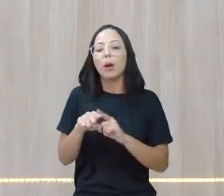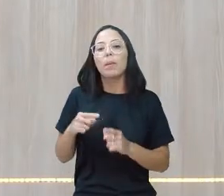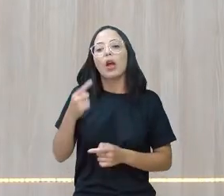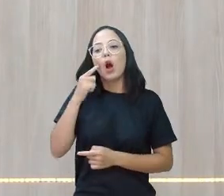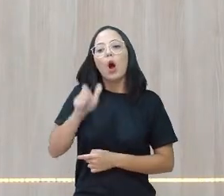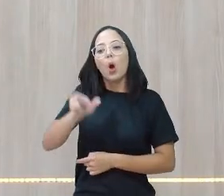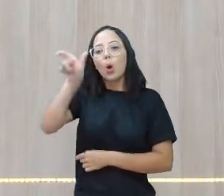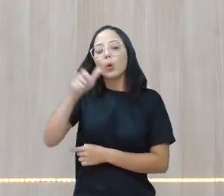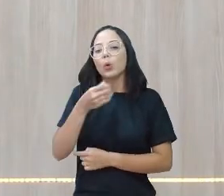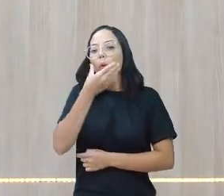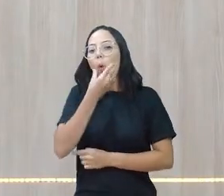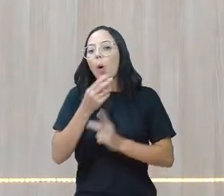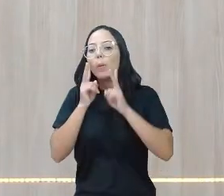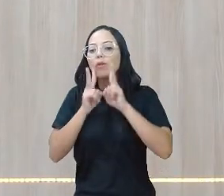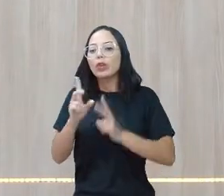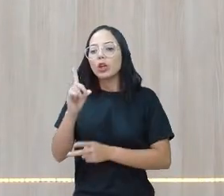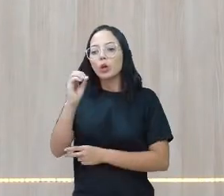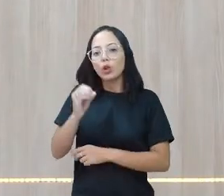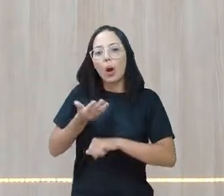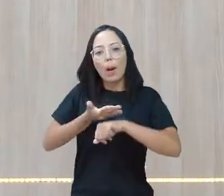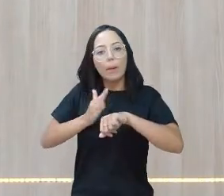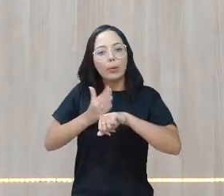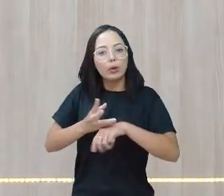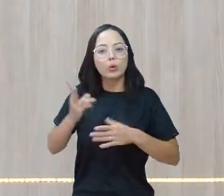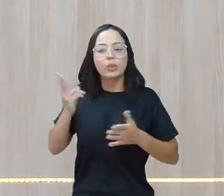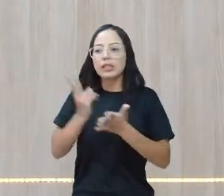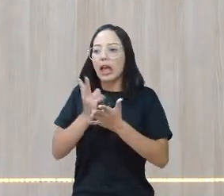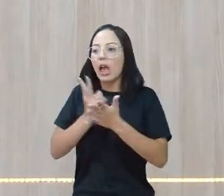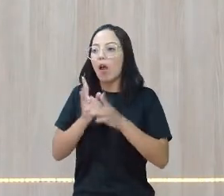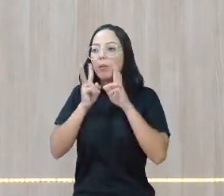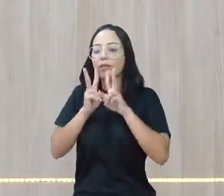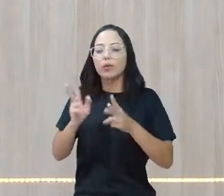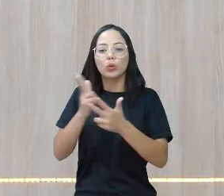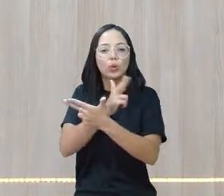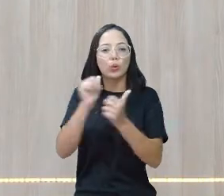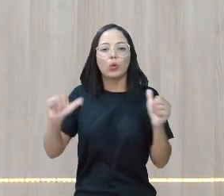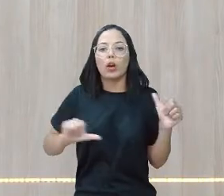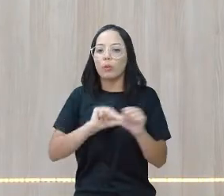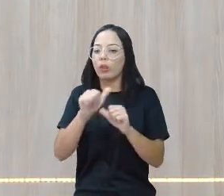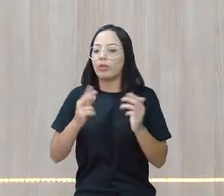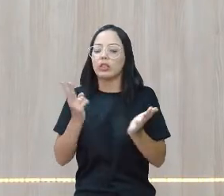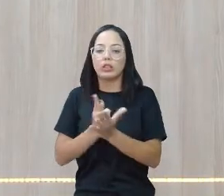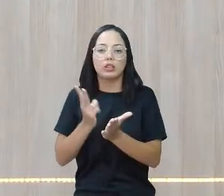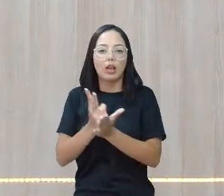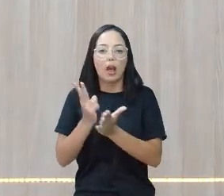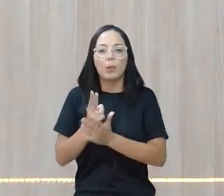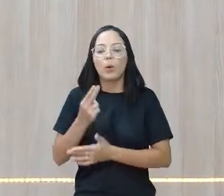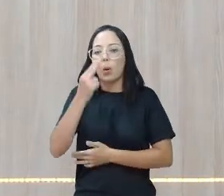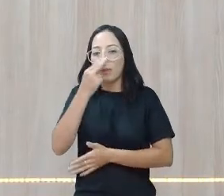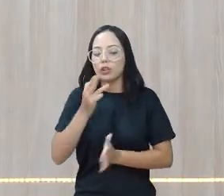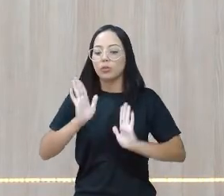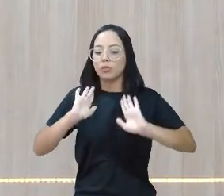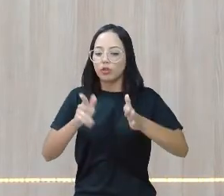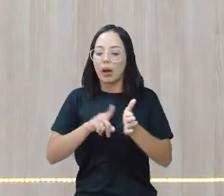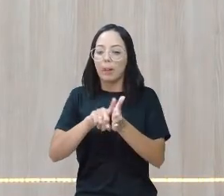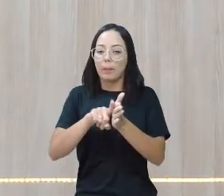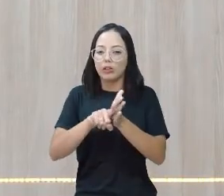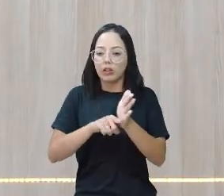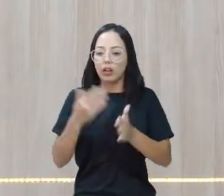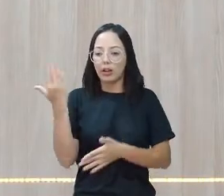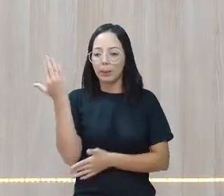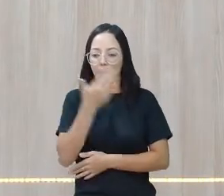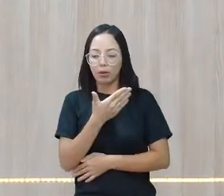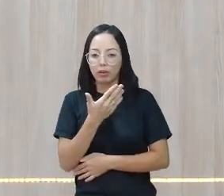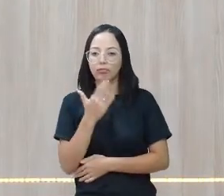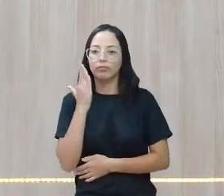ele viu o Dó maior branco, ele sempre viu o Dó maior branco. Não mudava, não muda. tá? Isso já tem várias pesquisas que comprovam